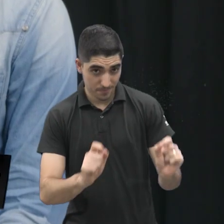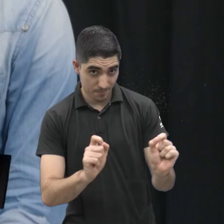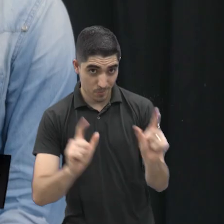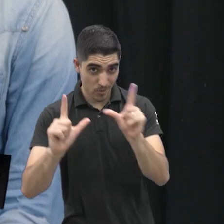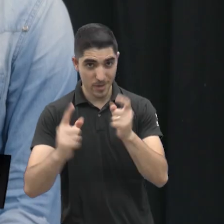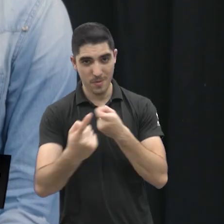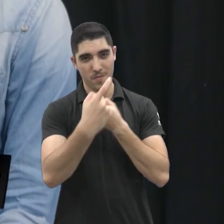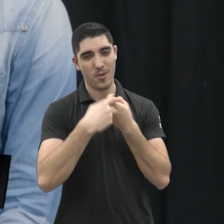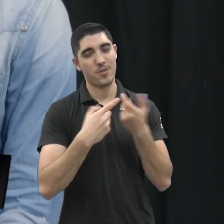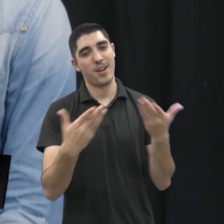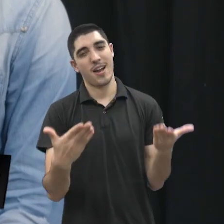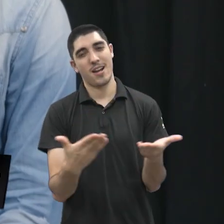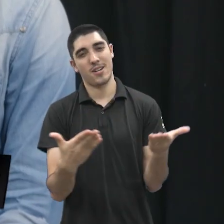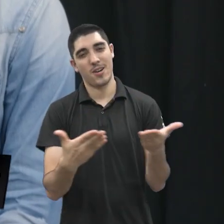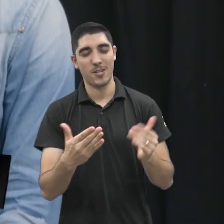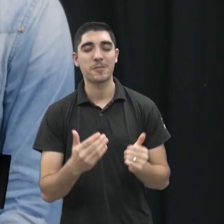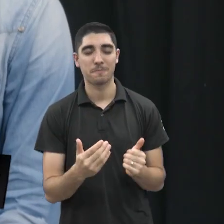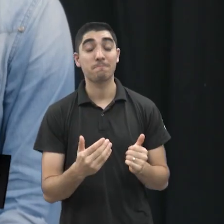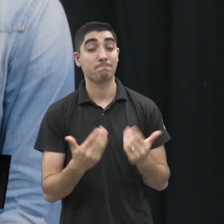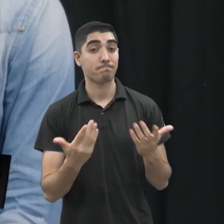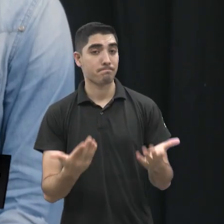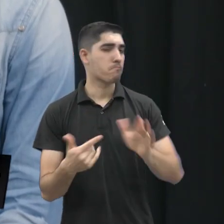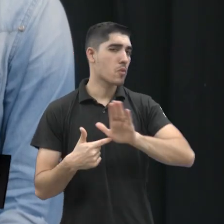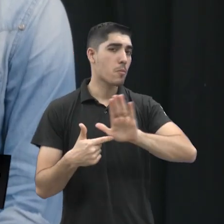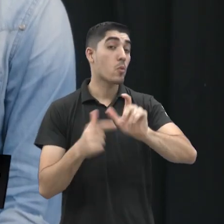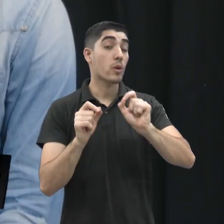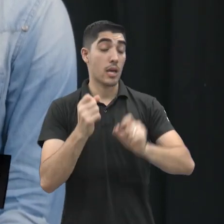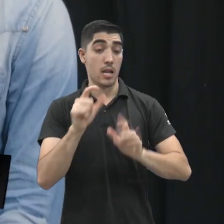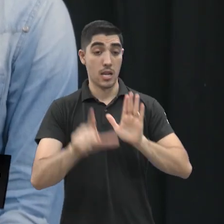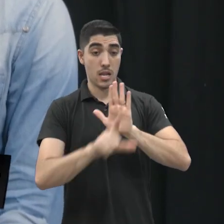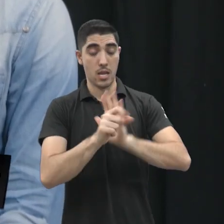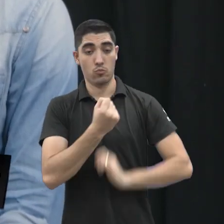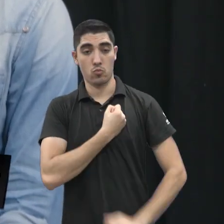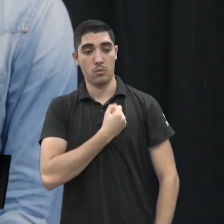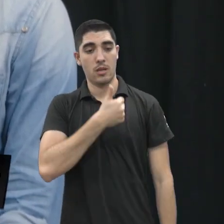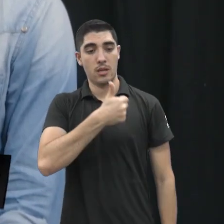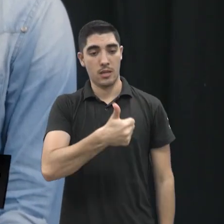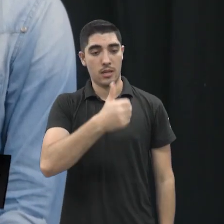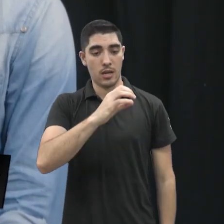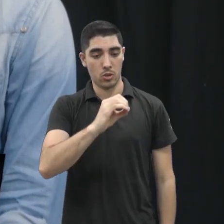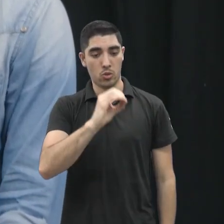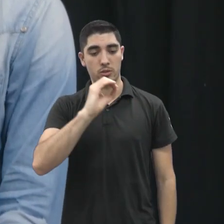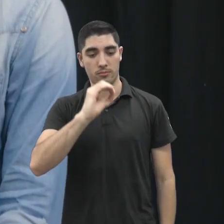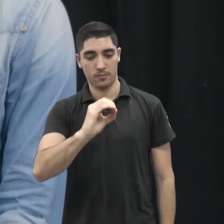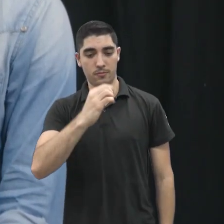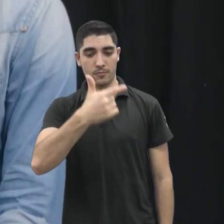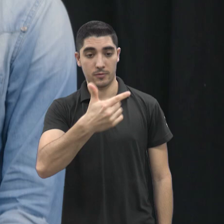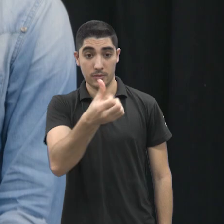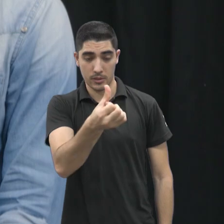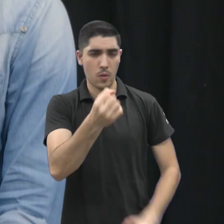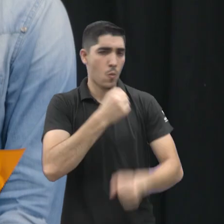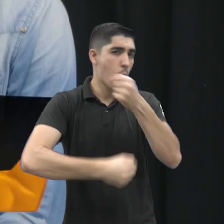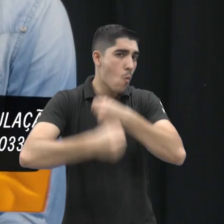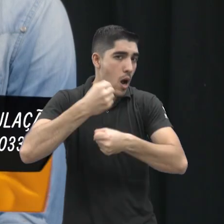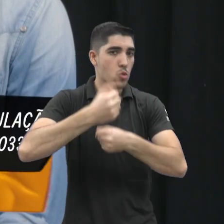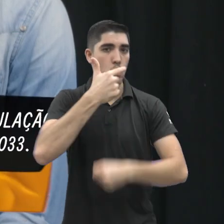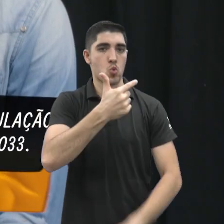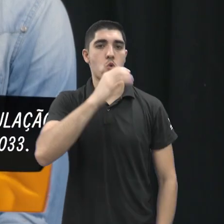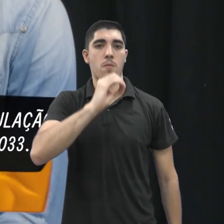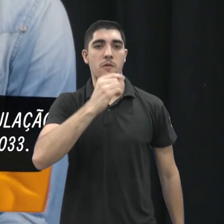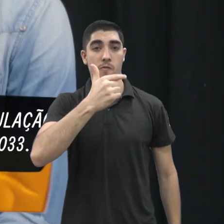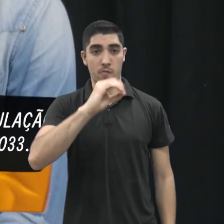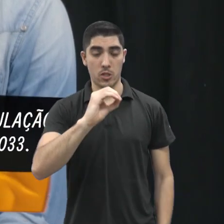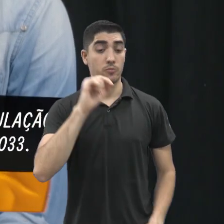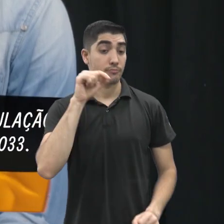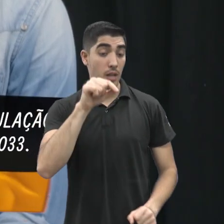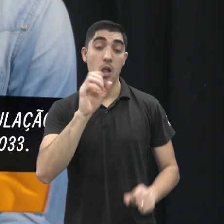De volta com o Tá Ligado na Cidade, e a gente fala agora da Lei 14.026 de 2020. Ela é uma atualização